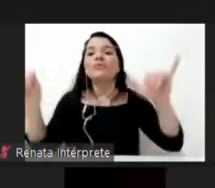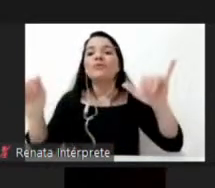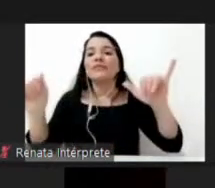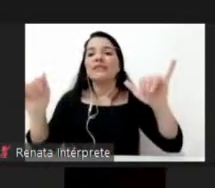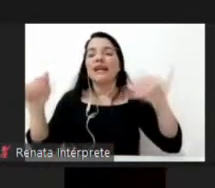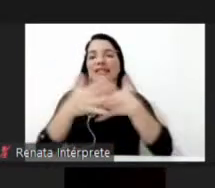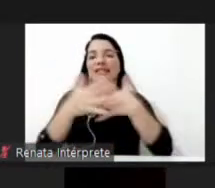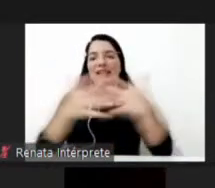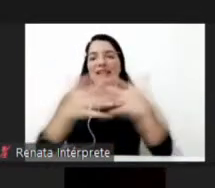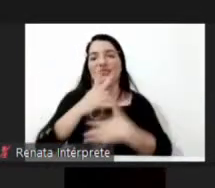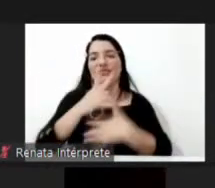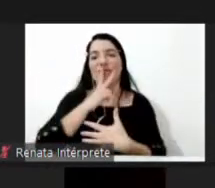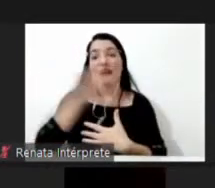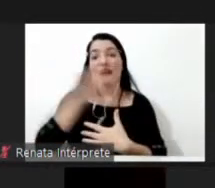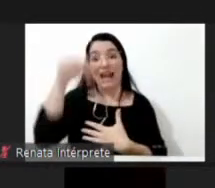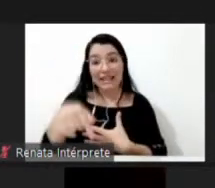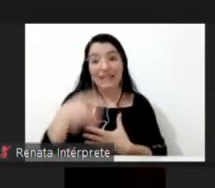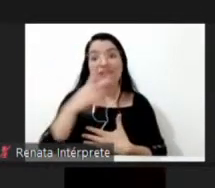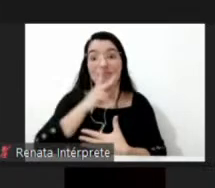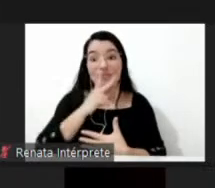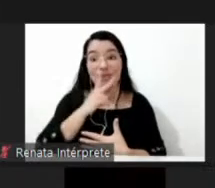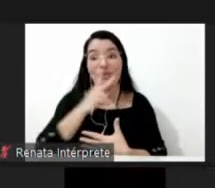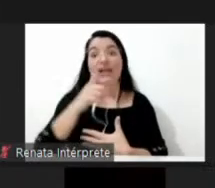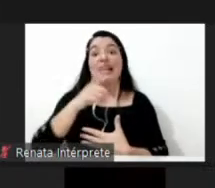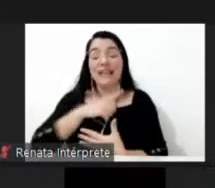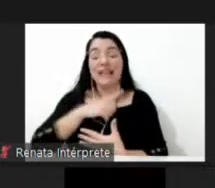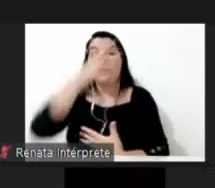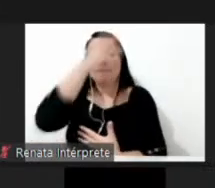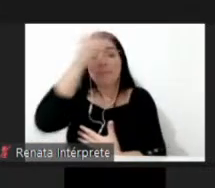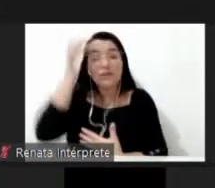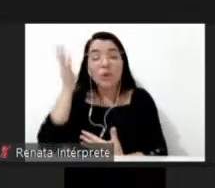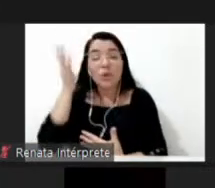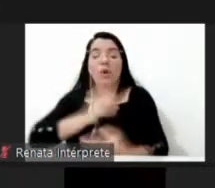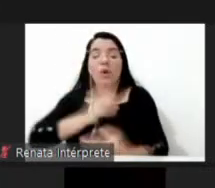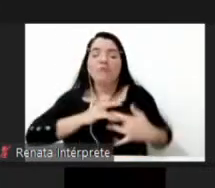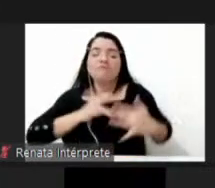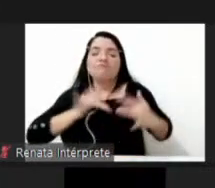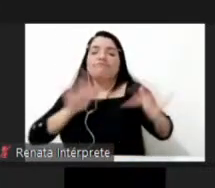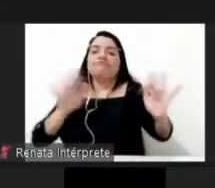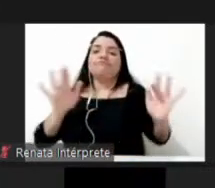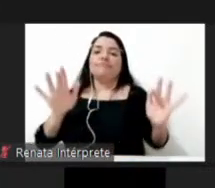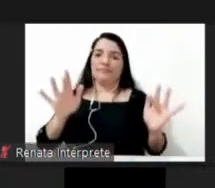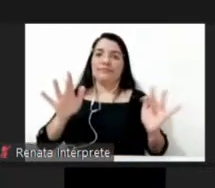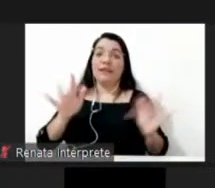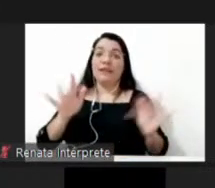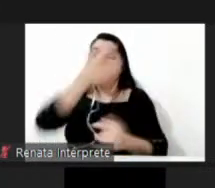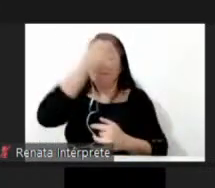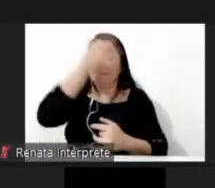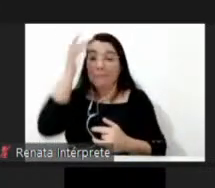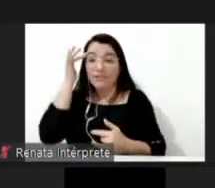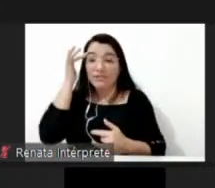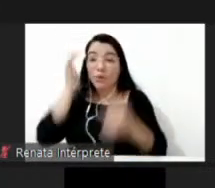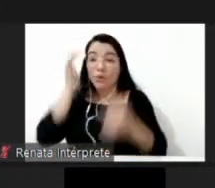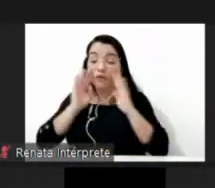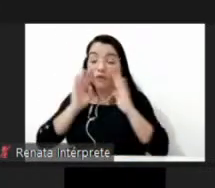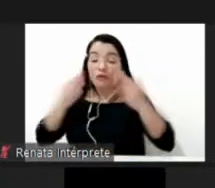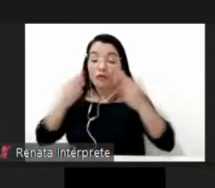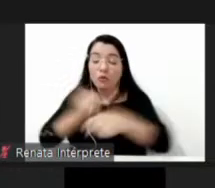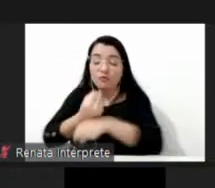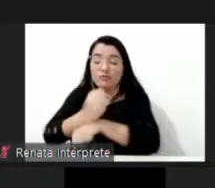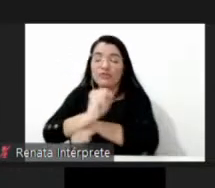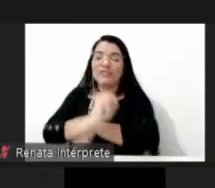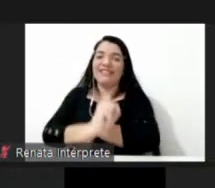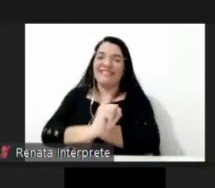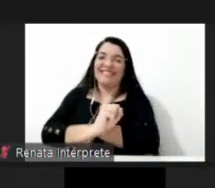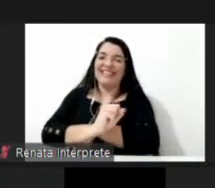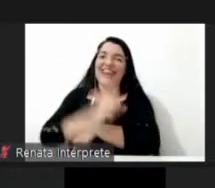Vitória pessoas caridosas, há em Vitória pessoas que têm se dedicado a falar de